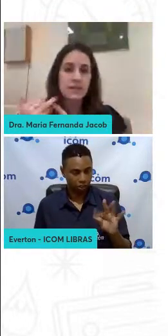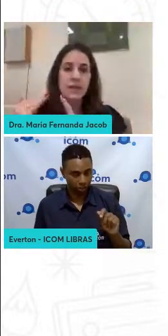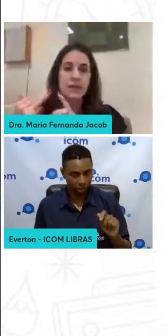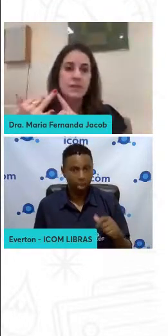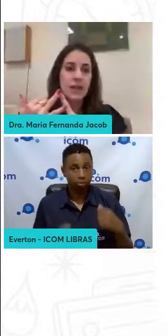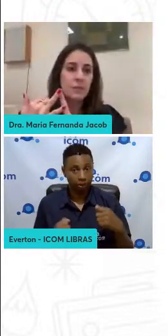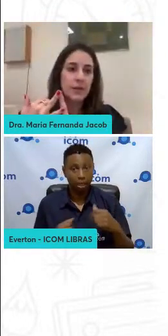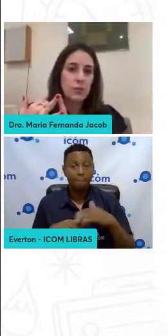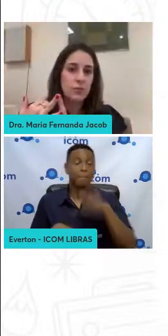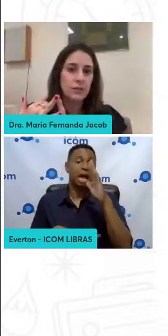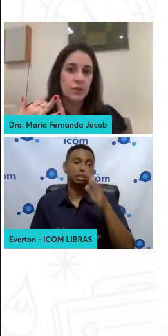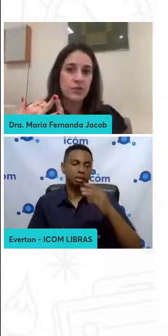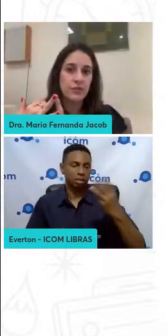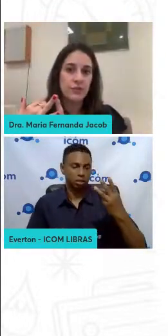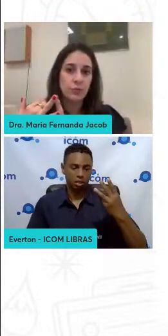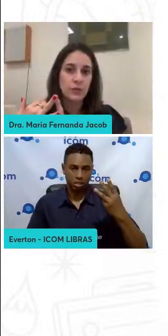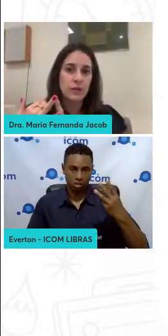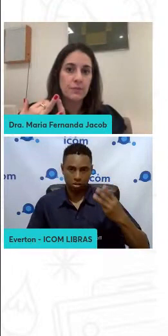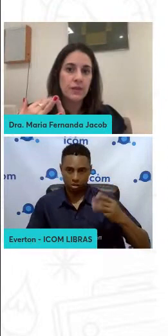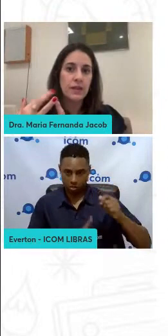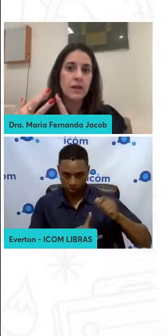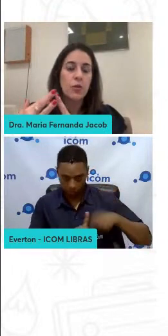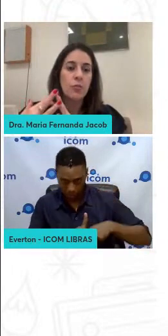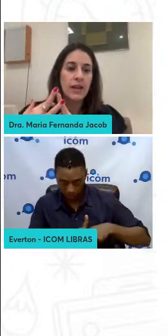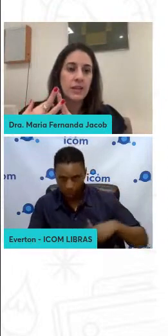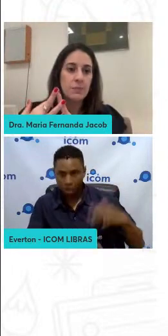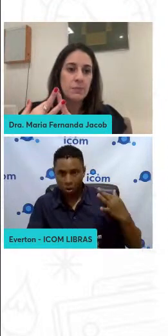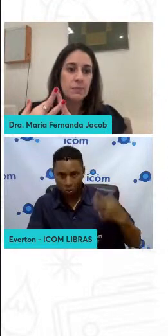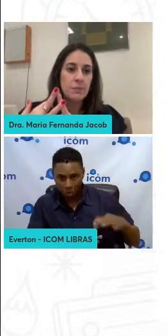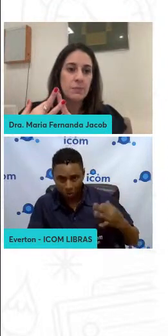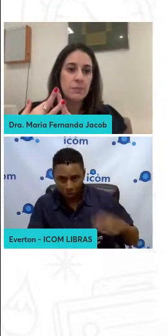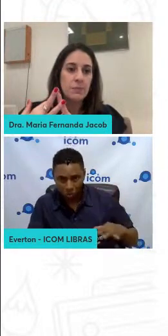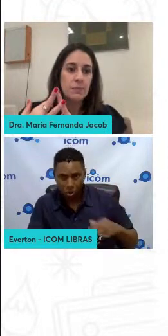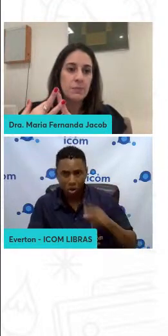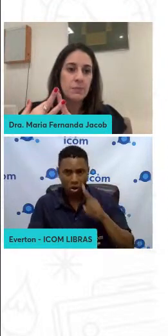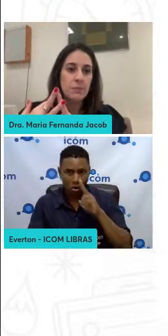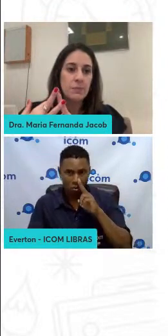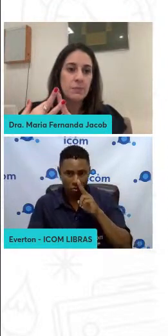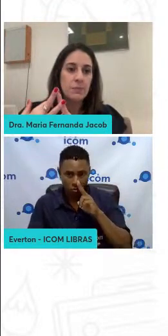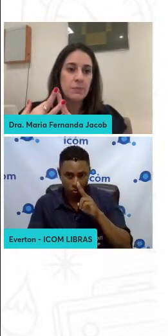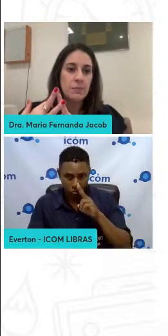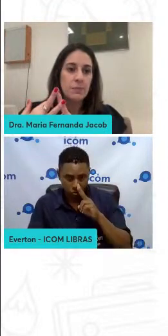meses, sempre com uma dor difusa, com uma